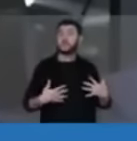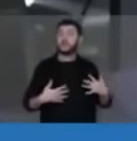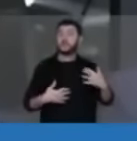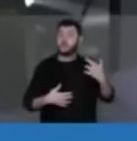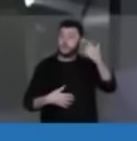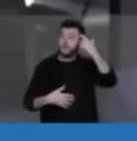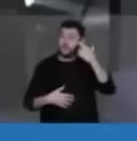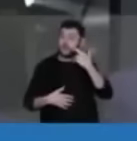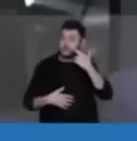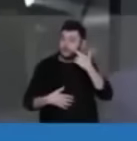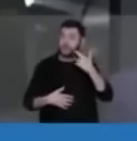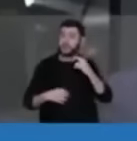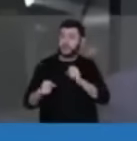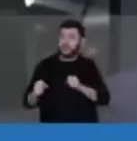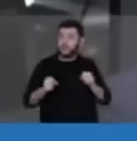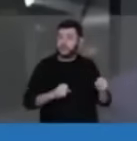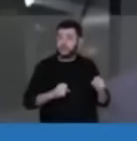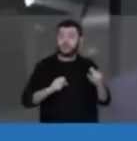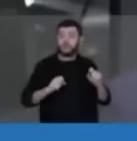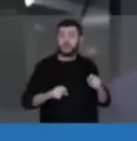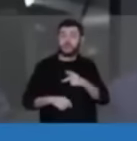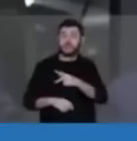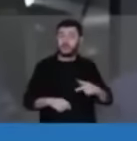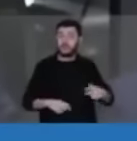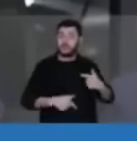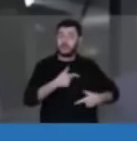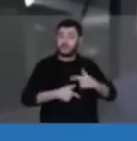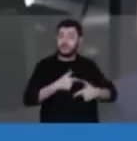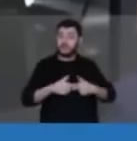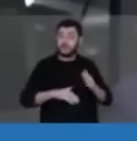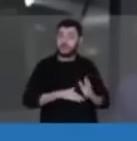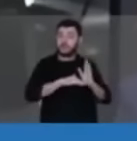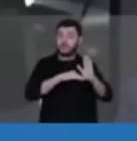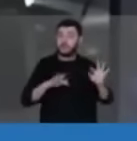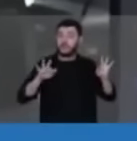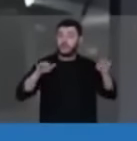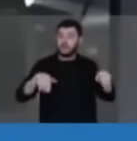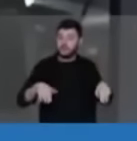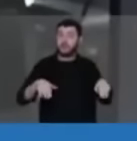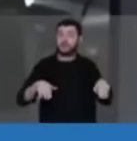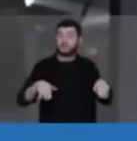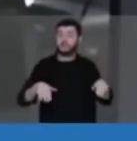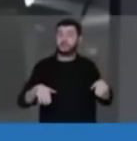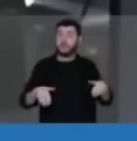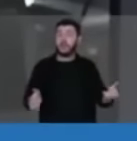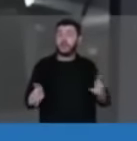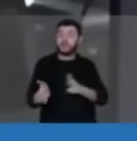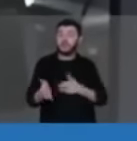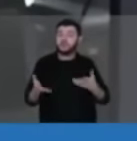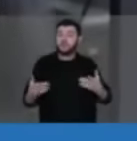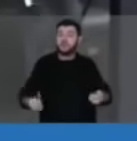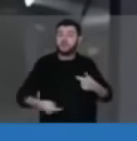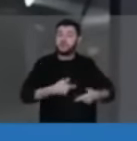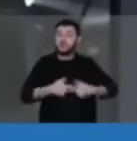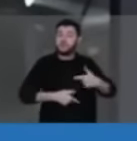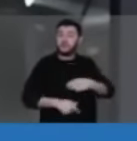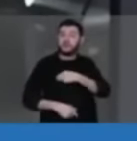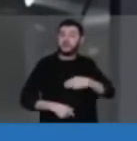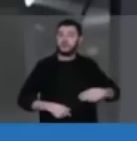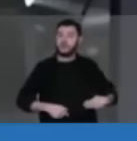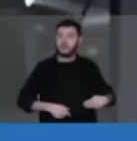Lula após deixar a presidência do Senado deve ser por isso que vossa excelência no calado da noite está